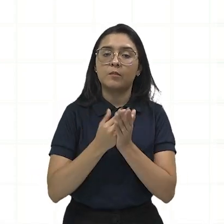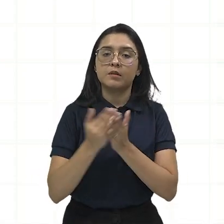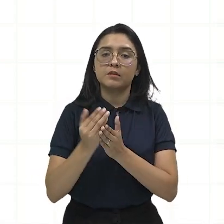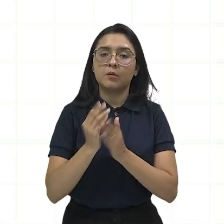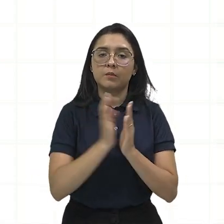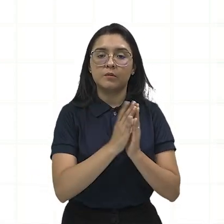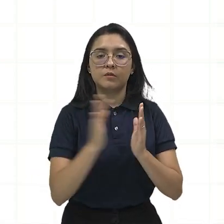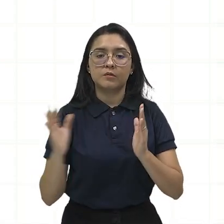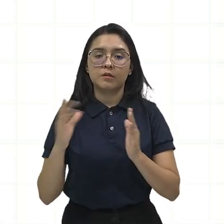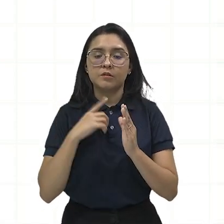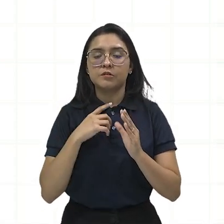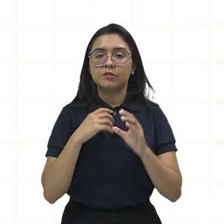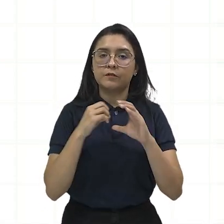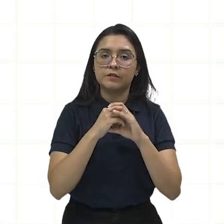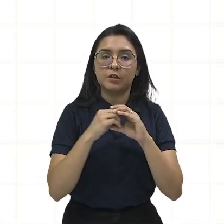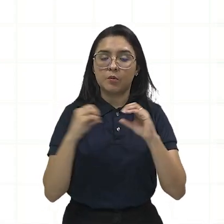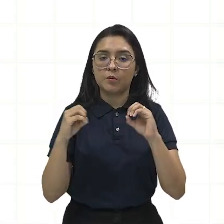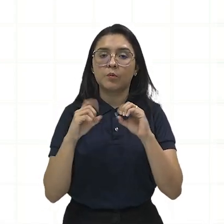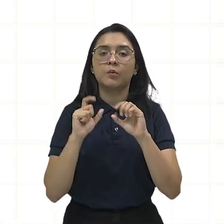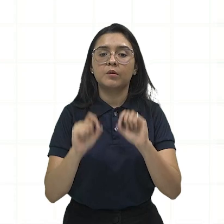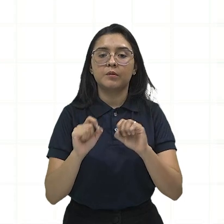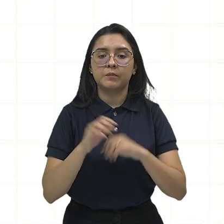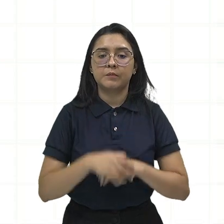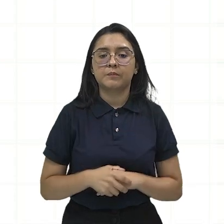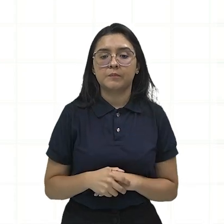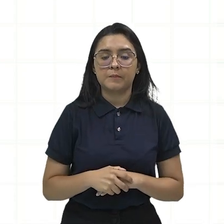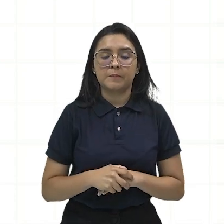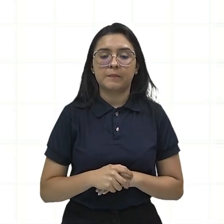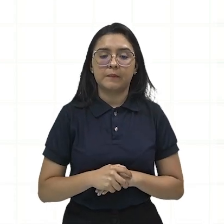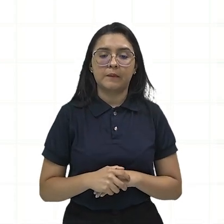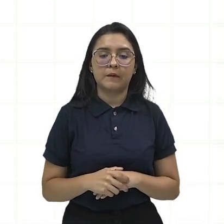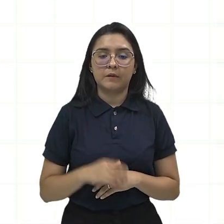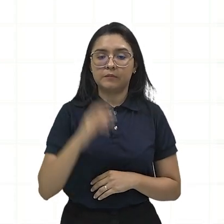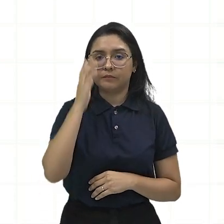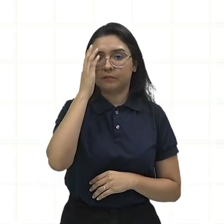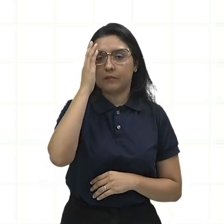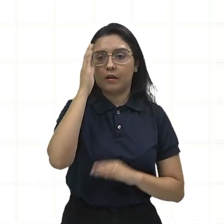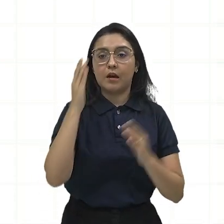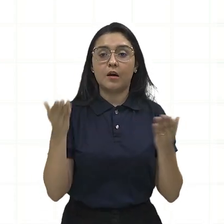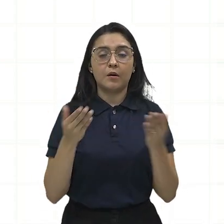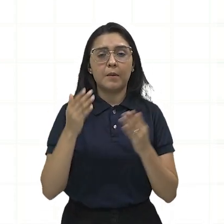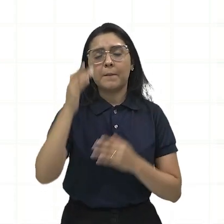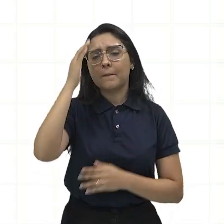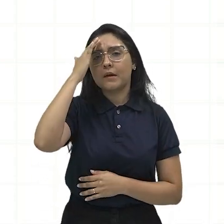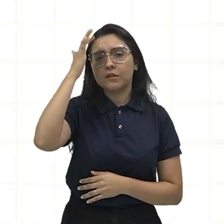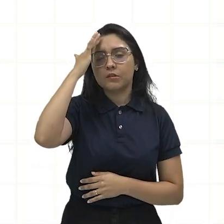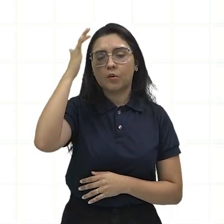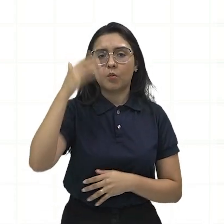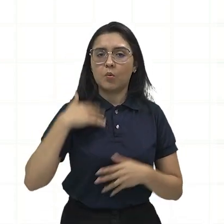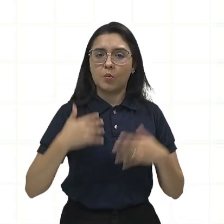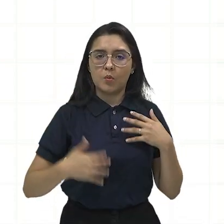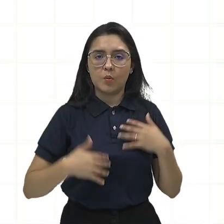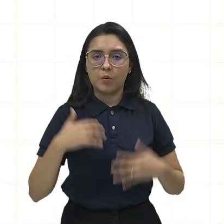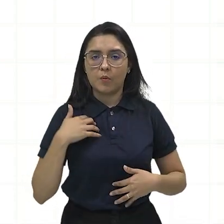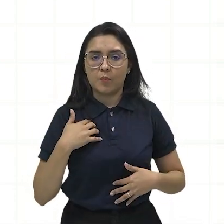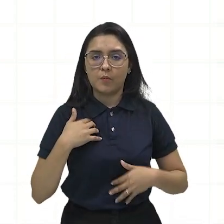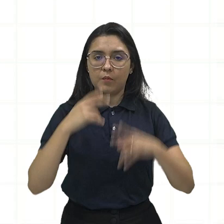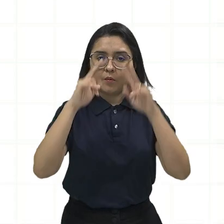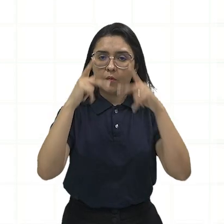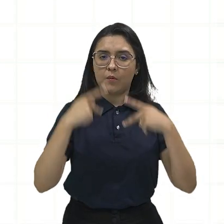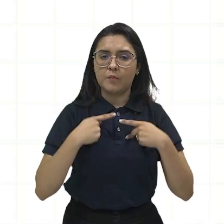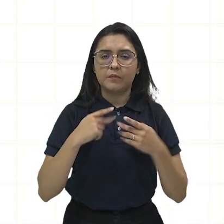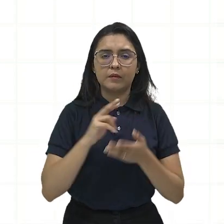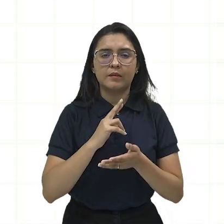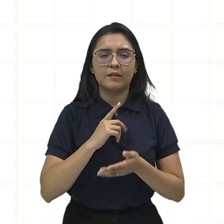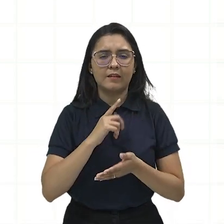processo de divisão celular, formando o indivíduo propriamente dito. Agora imagine, o corpo humano, né, formado por